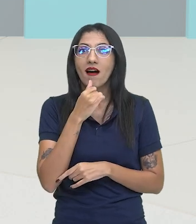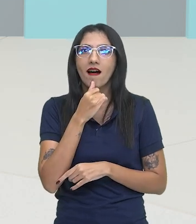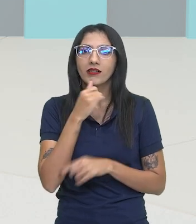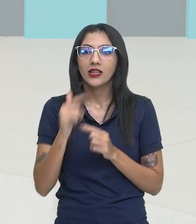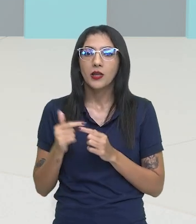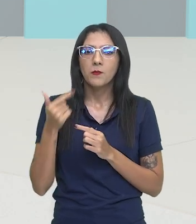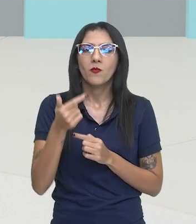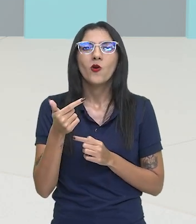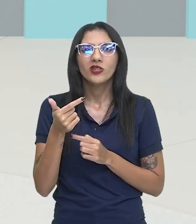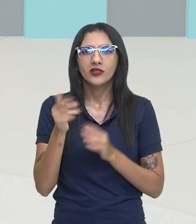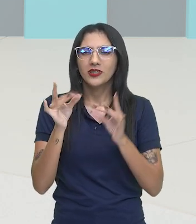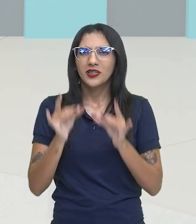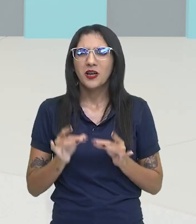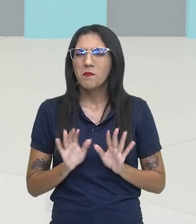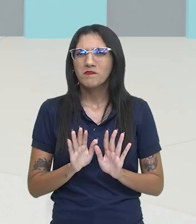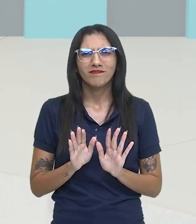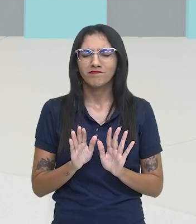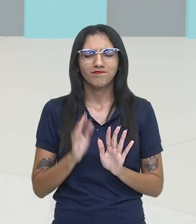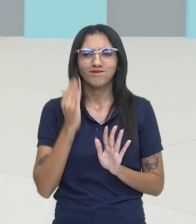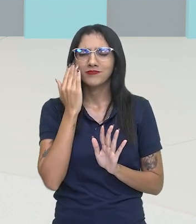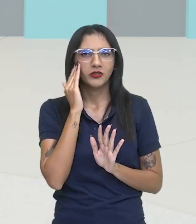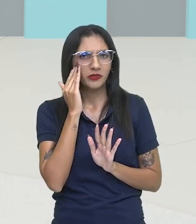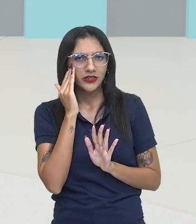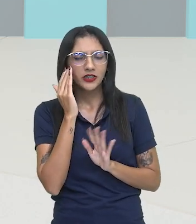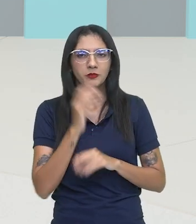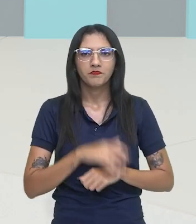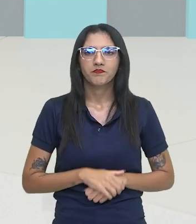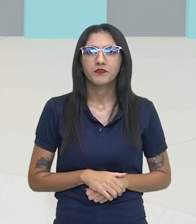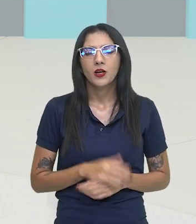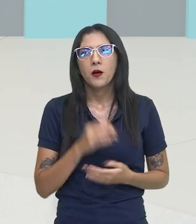vou dizer. Não entendi, professora.